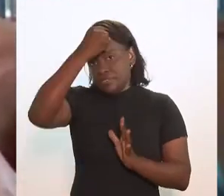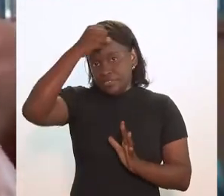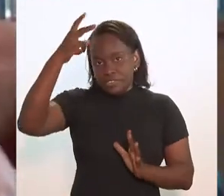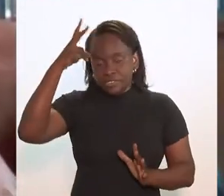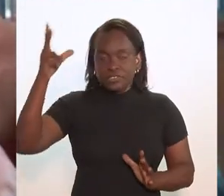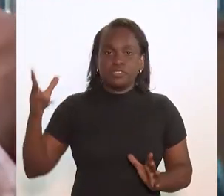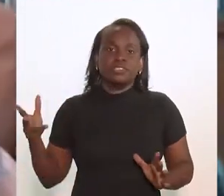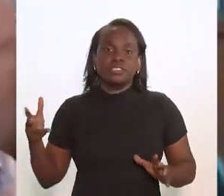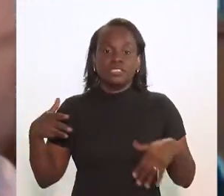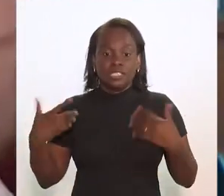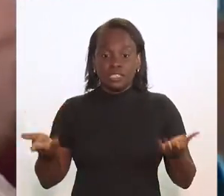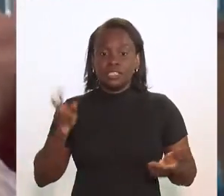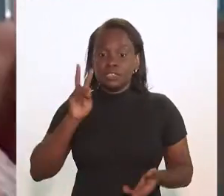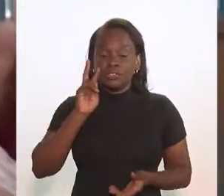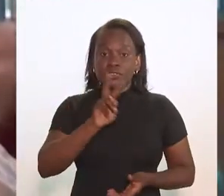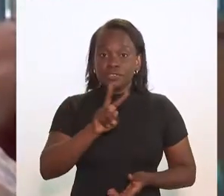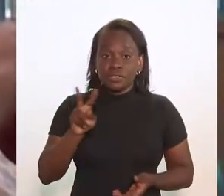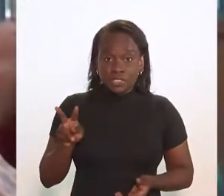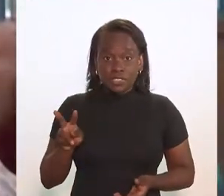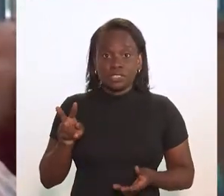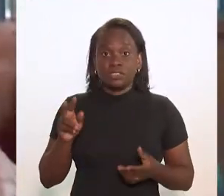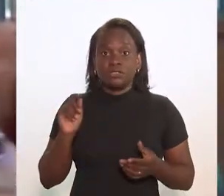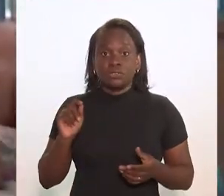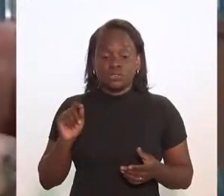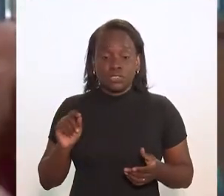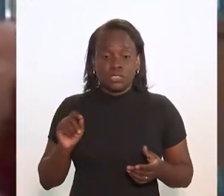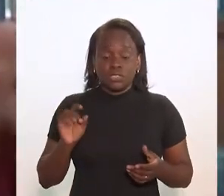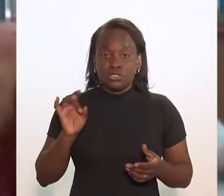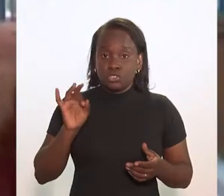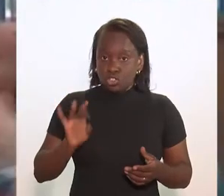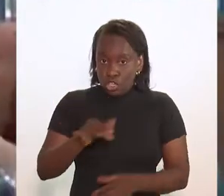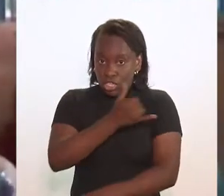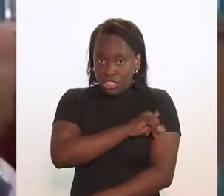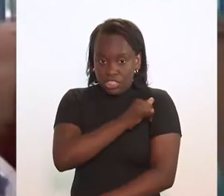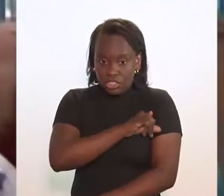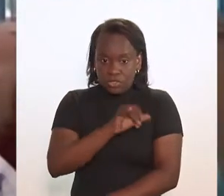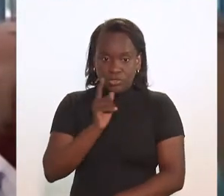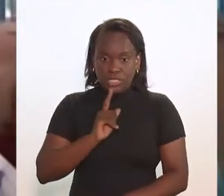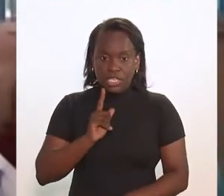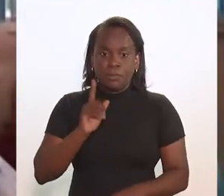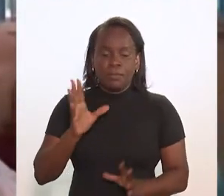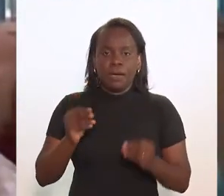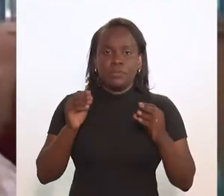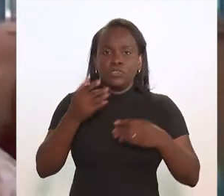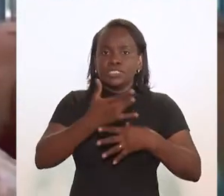eleições municipais, e eu vi que, não só no Rio de